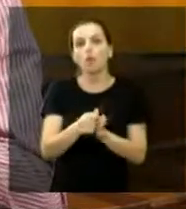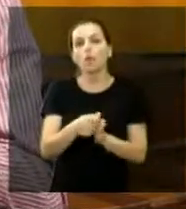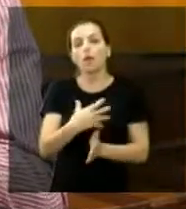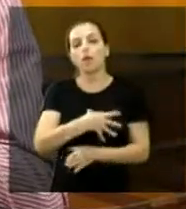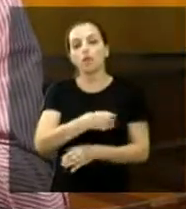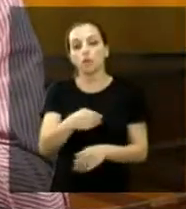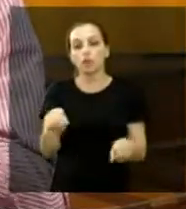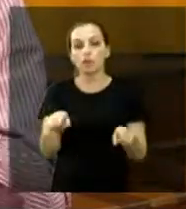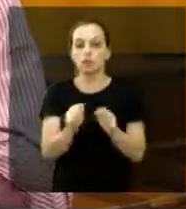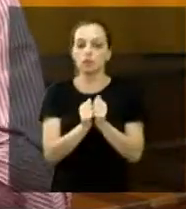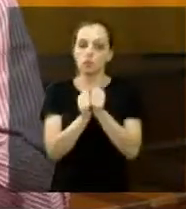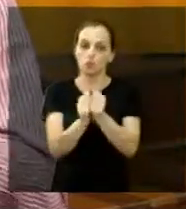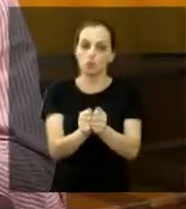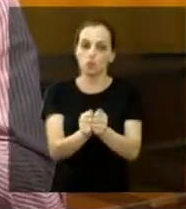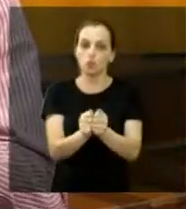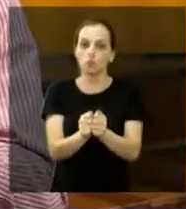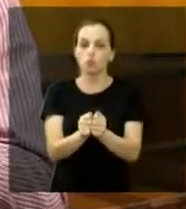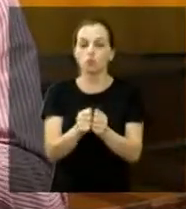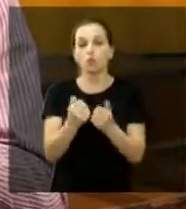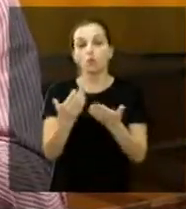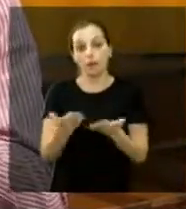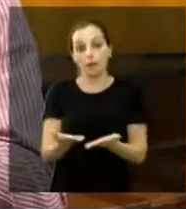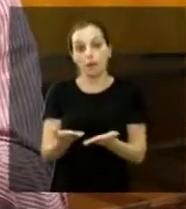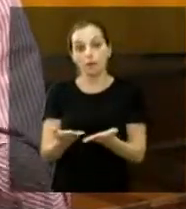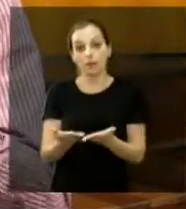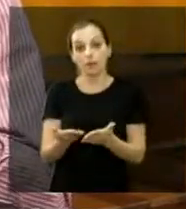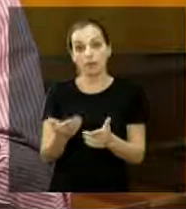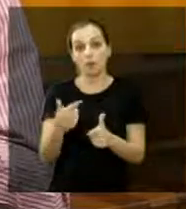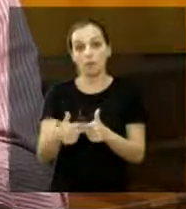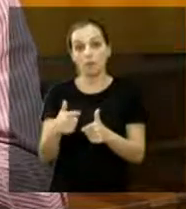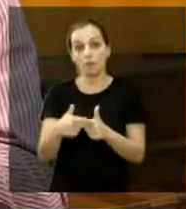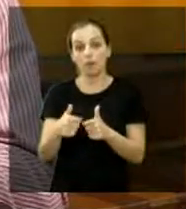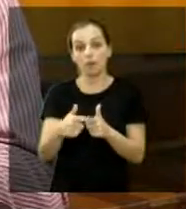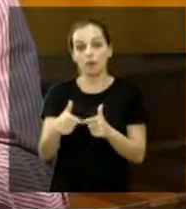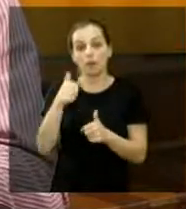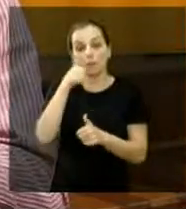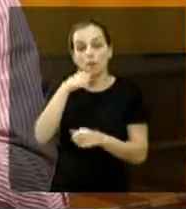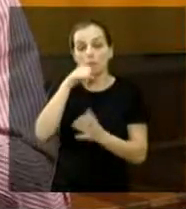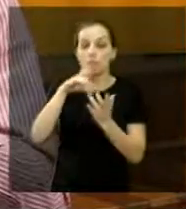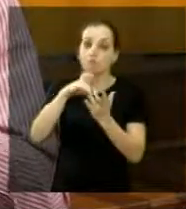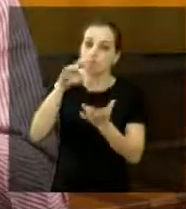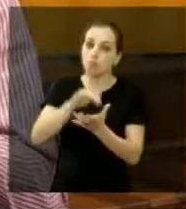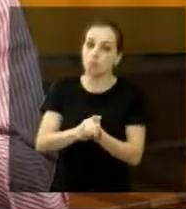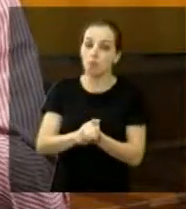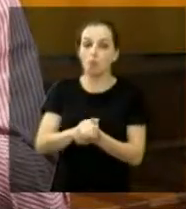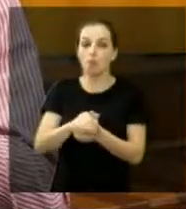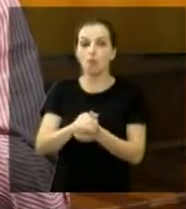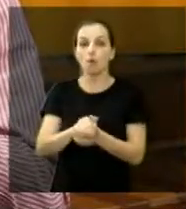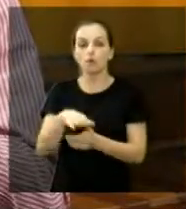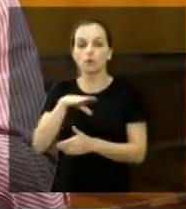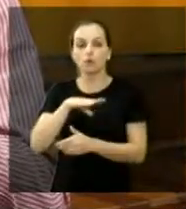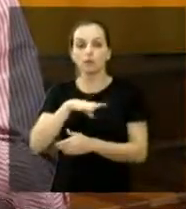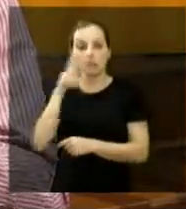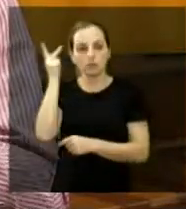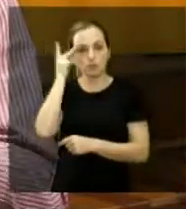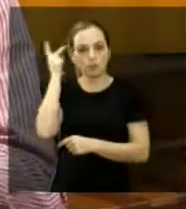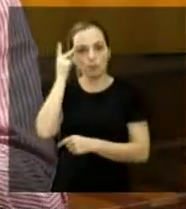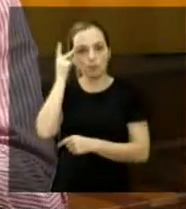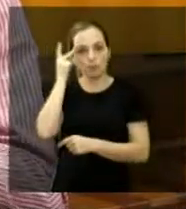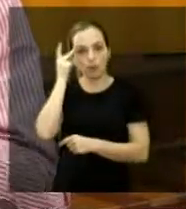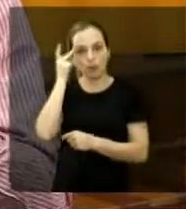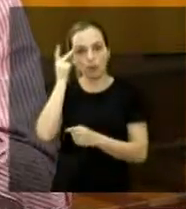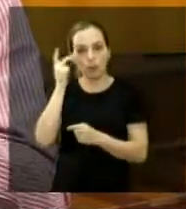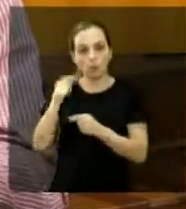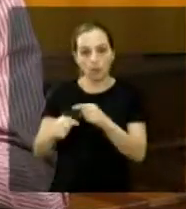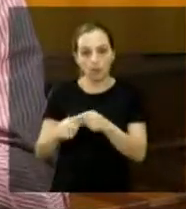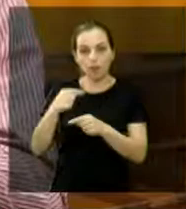também, e aí ficou o problema da esposa que estava em Santo André. Mas um ano depois, ela conseguiu a